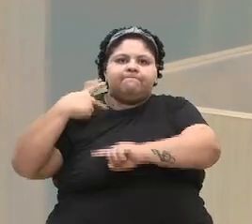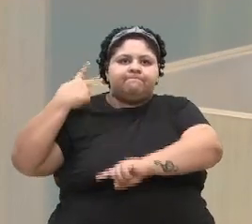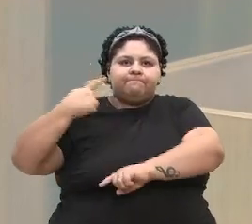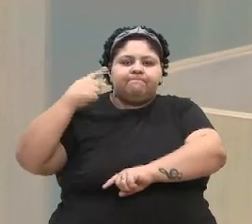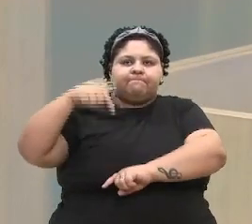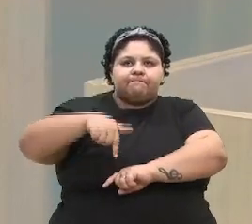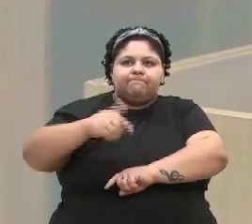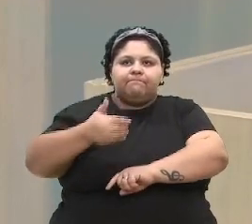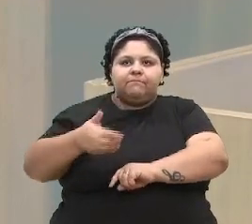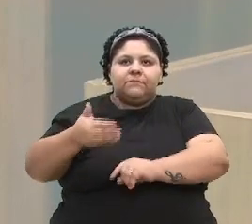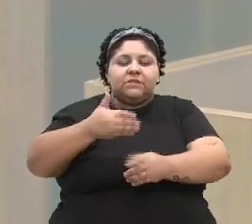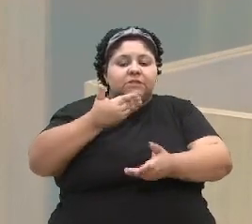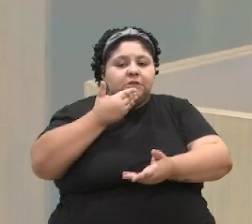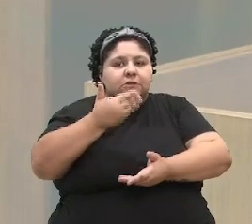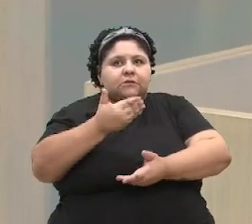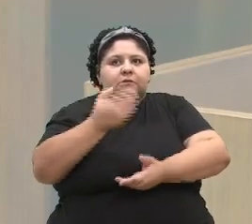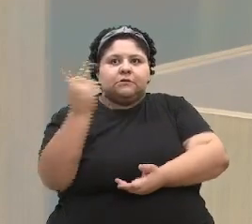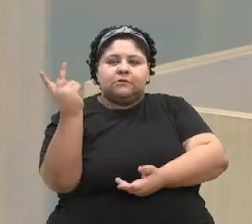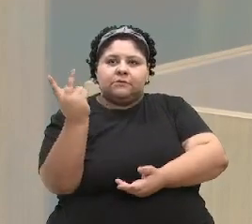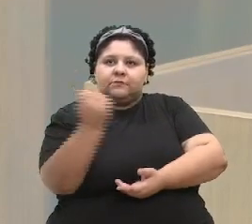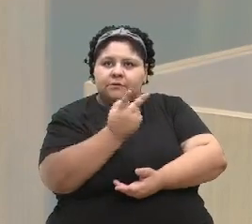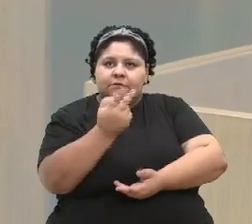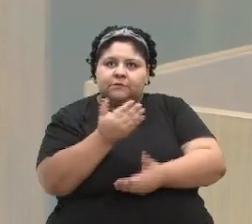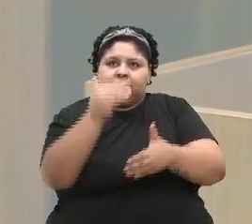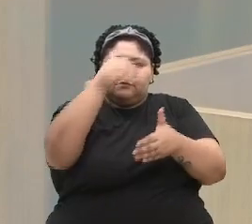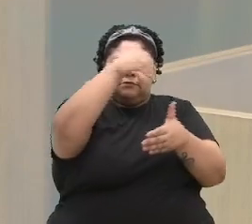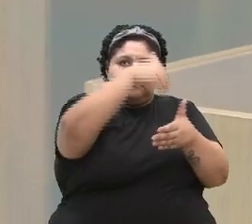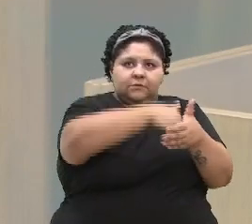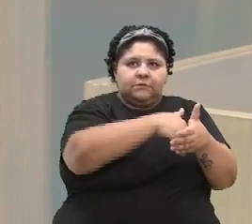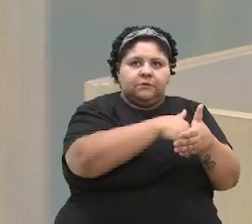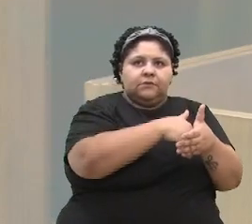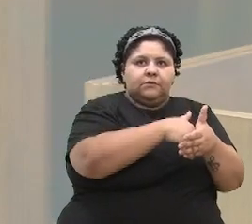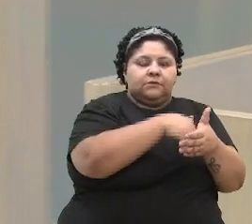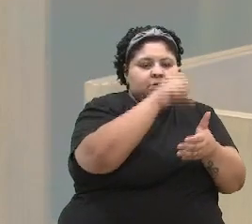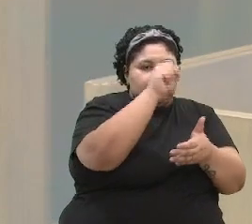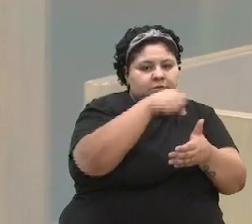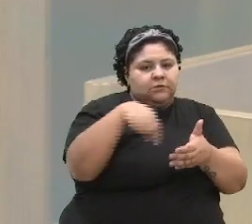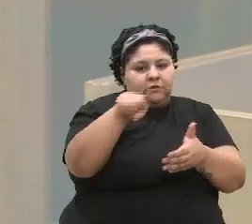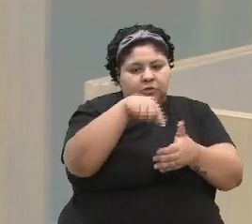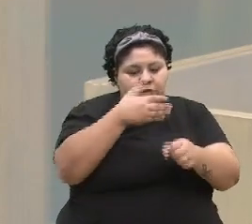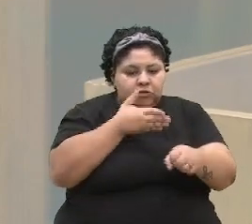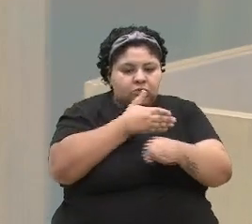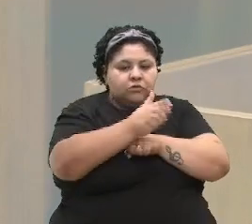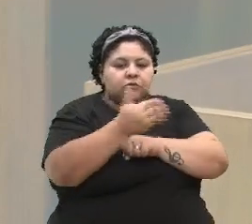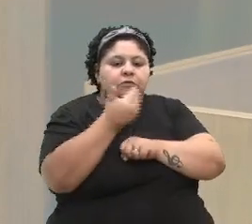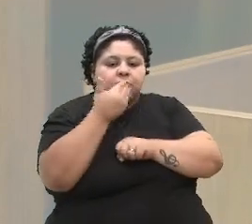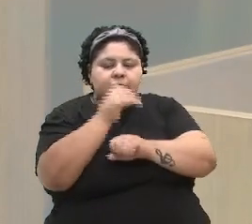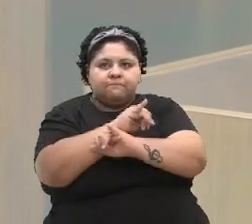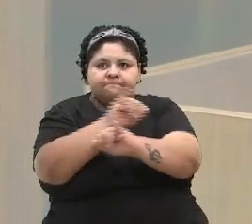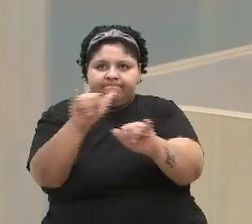eu peço aos nobres pares que votem pelo sim, que nós aprovamos esse pedido de